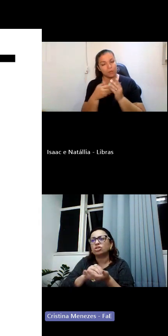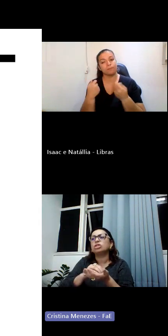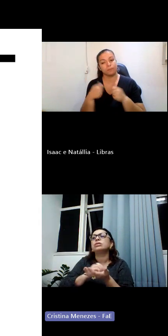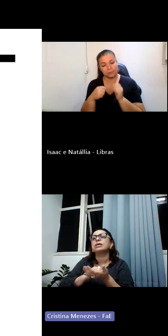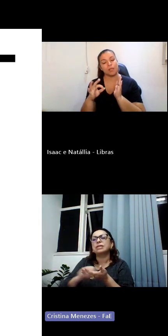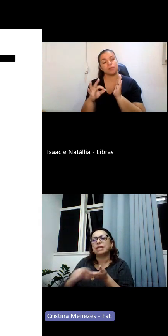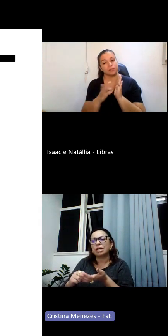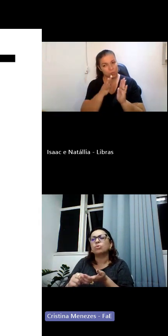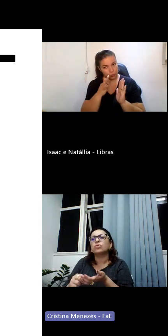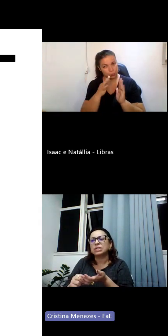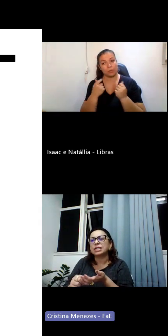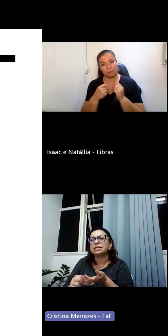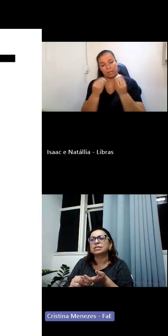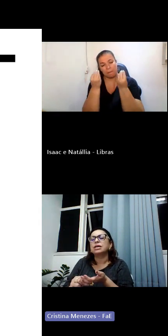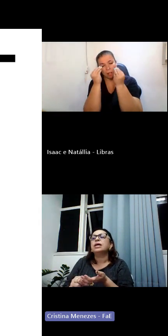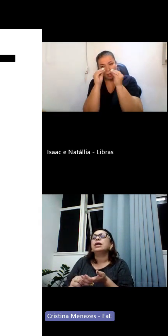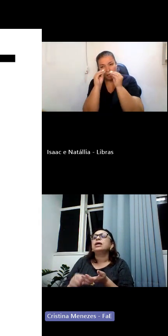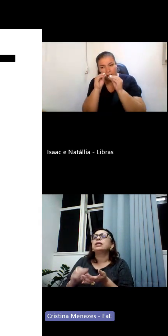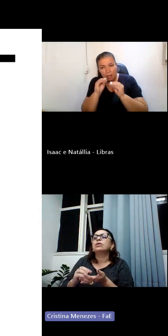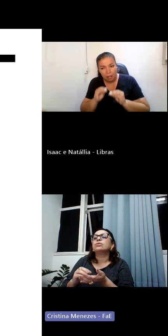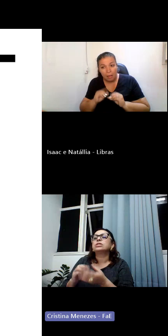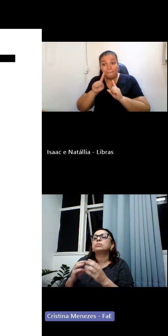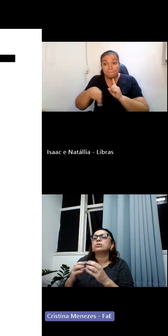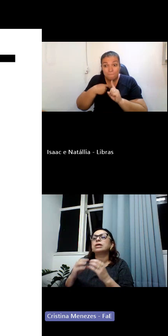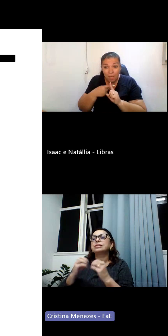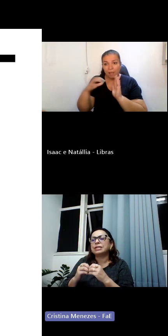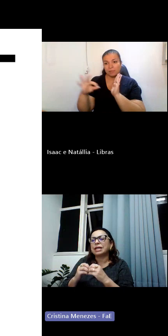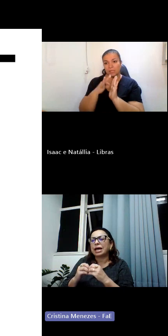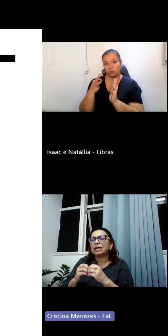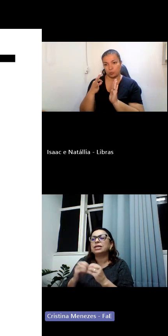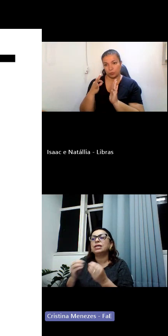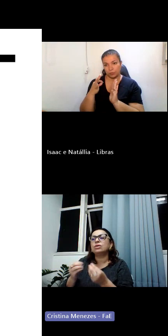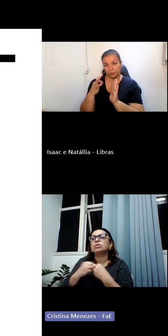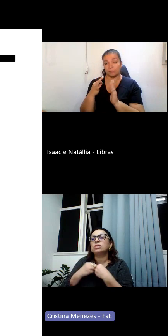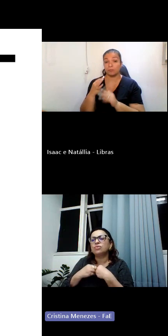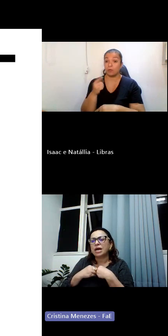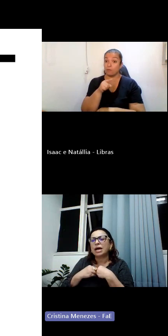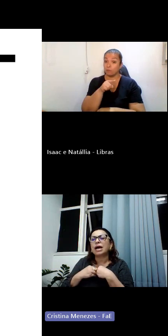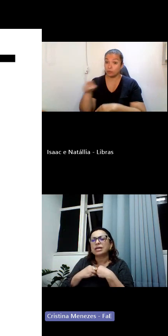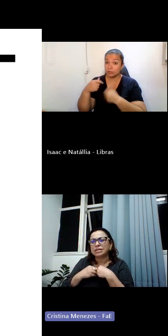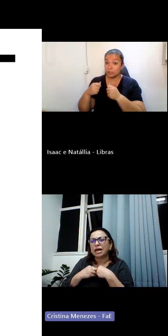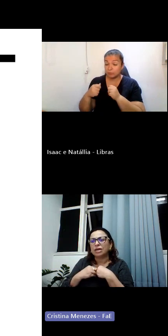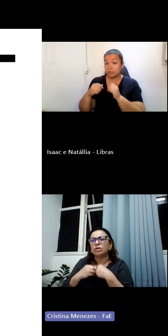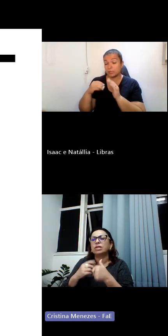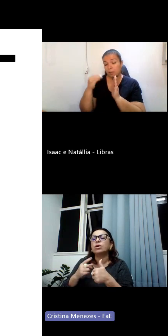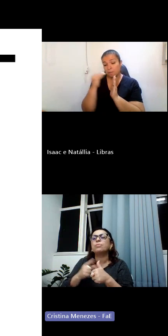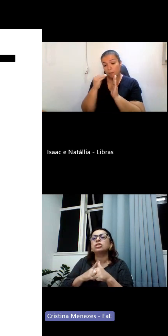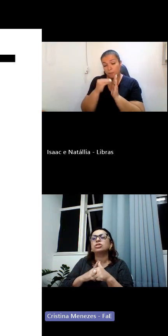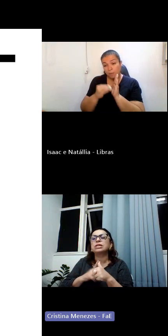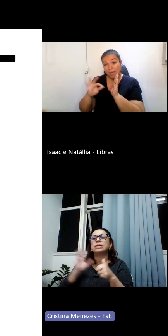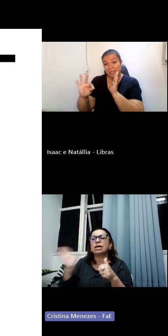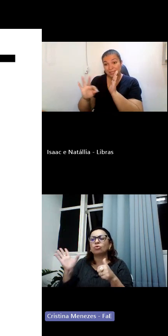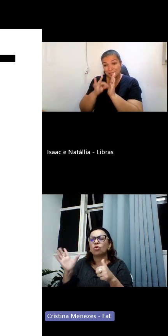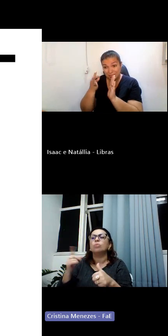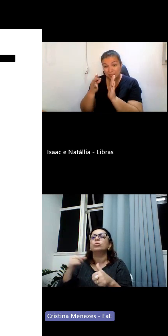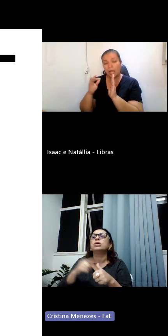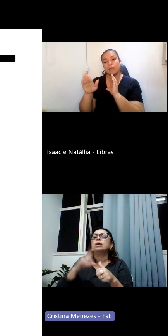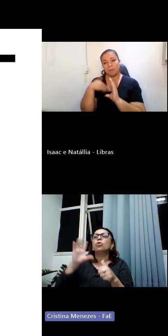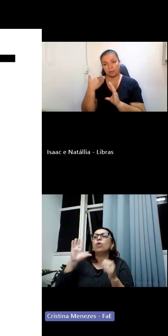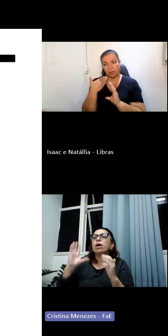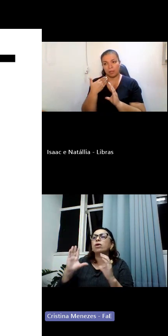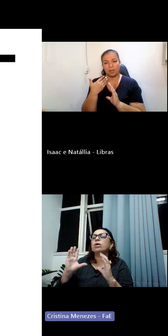estar preenchido e assinado por vocês. Então, vocês precisam assinar e nos enviar assinado. Então, ele pode ser assinado